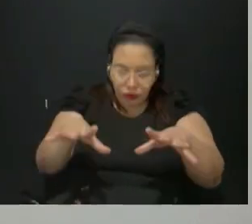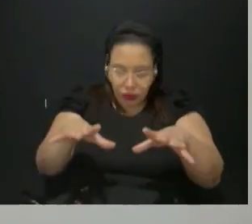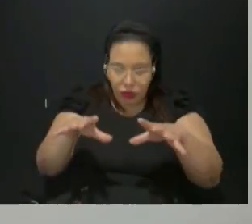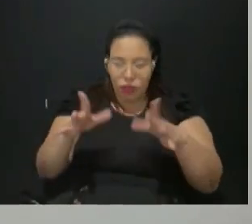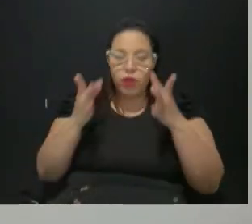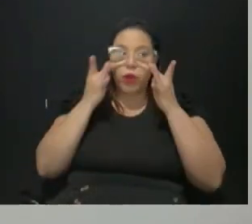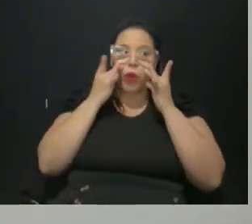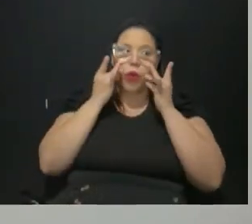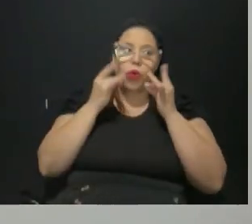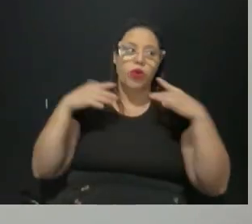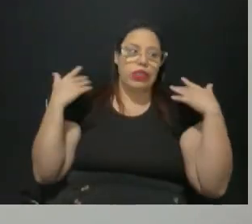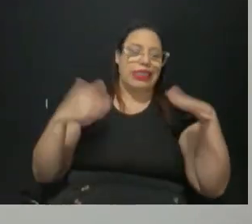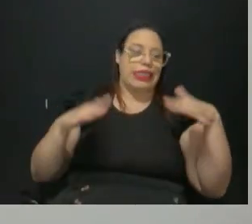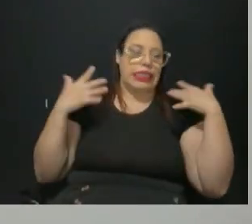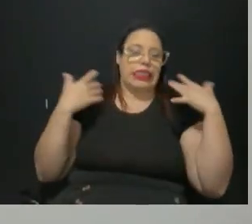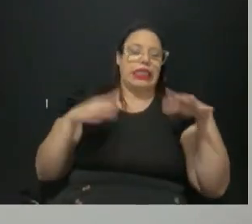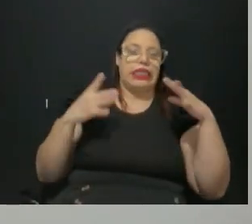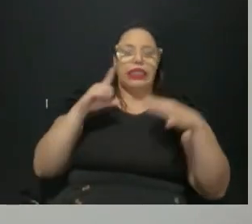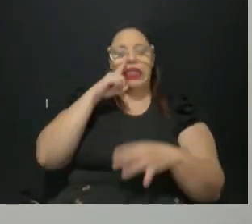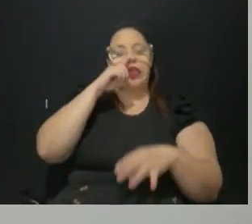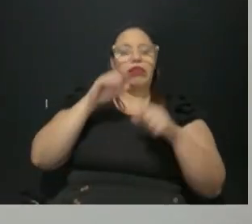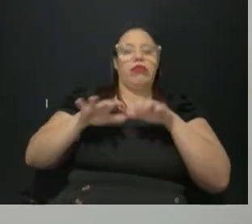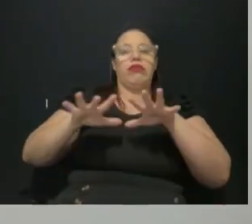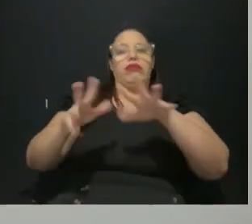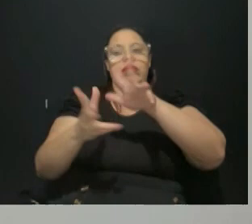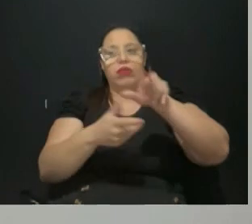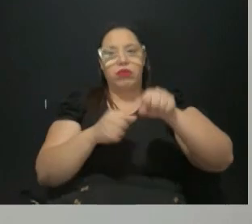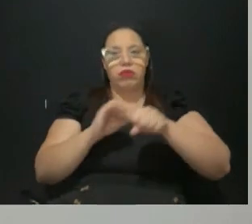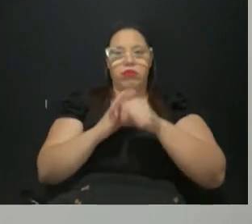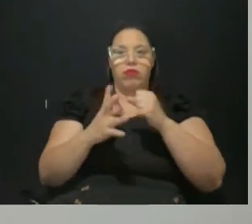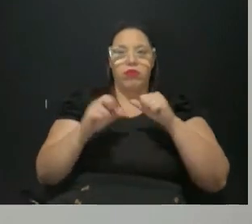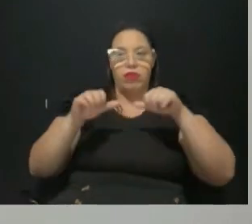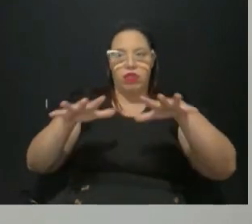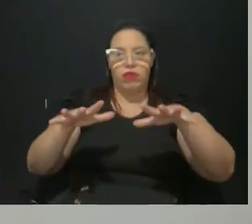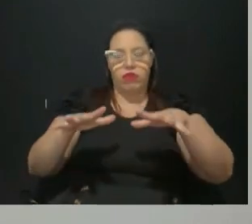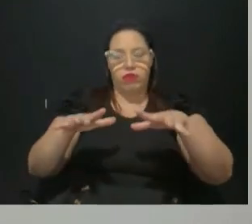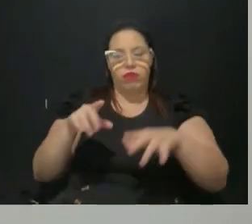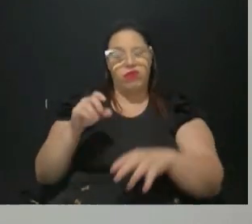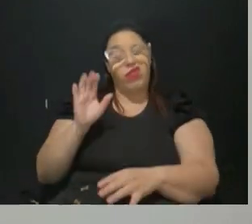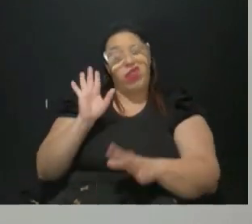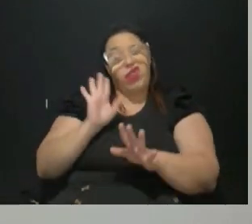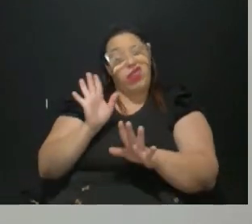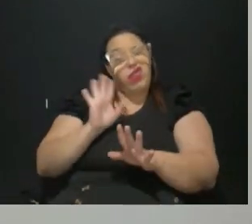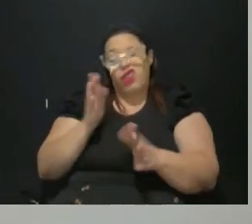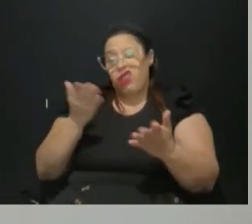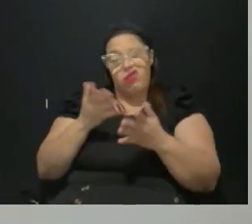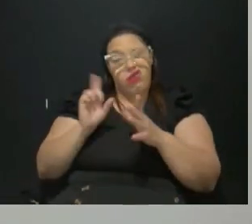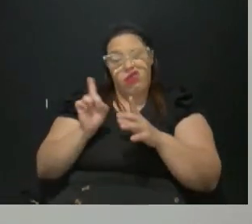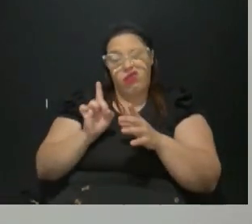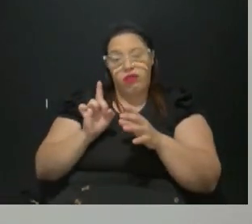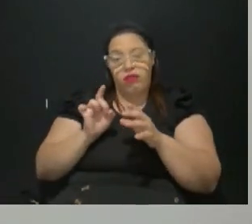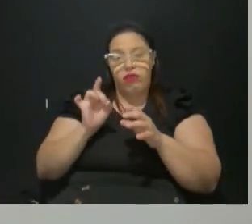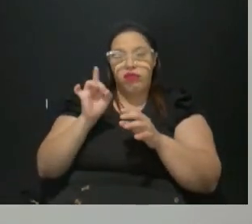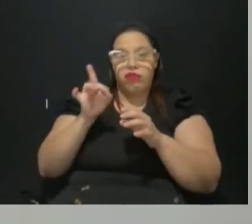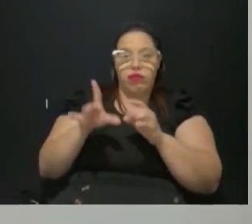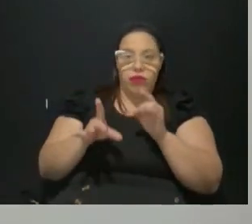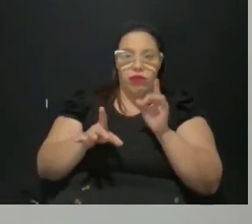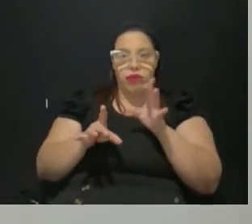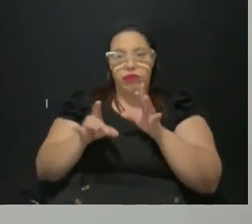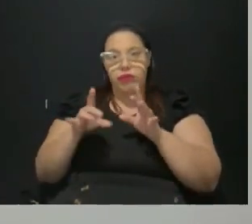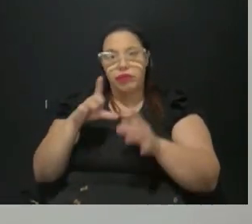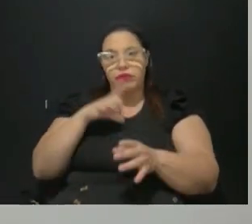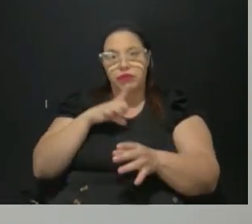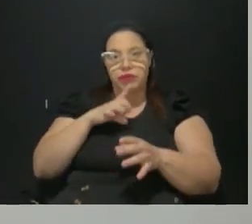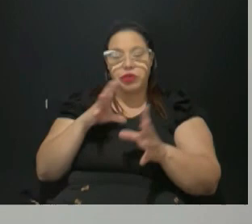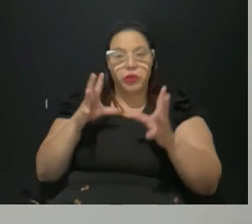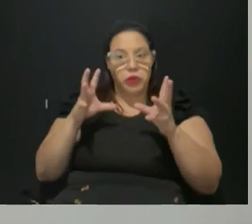entram em alerta máximo aí para risco de disseminação mundial de pandemia. Ainda muito precoce, são as tentativas nesse momento,